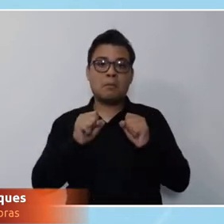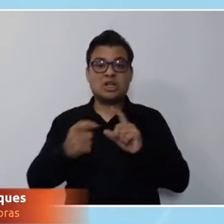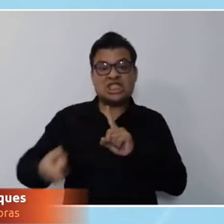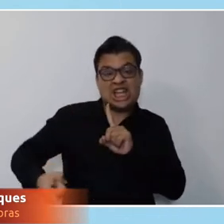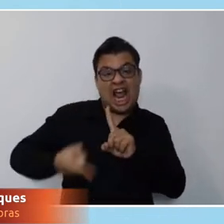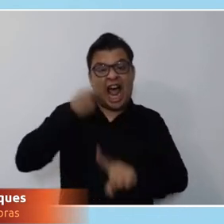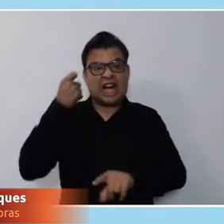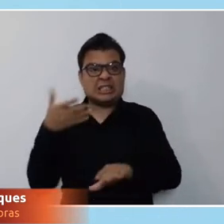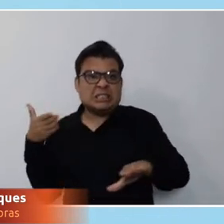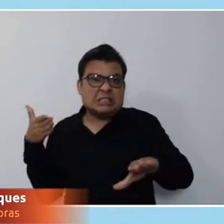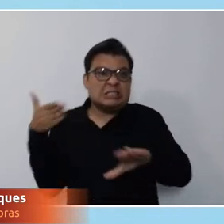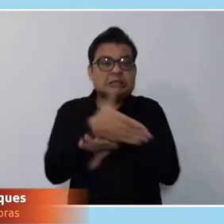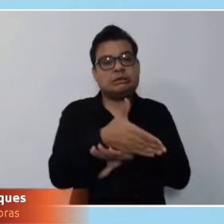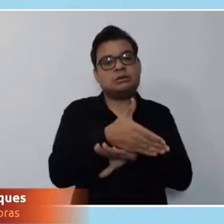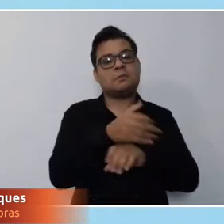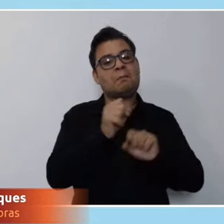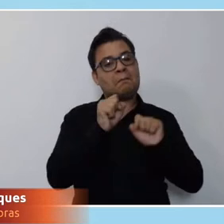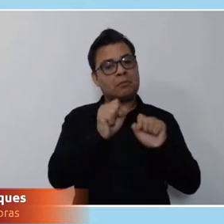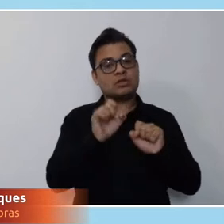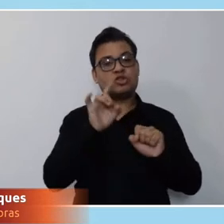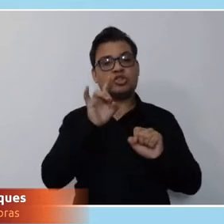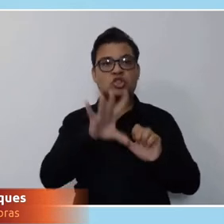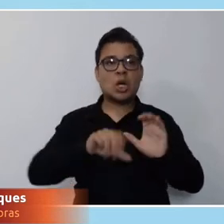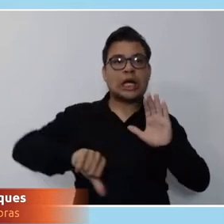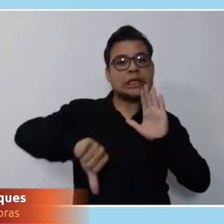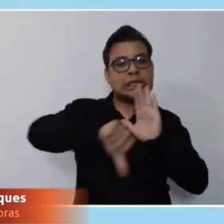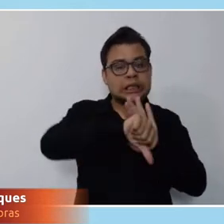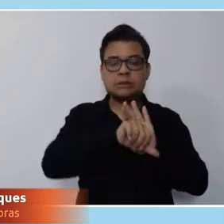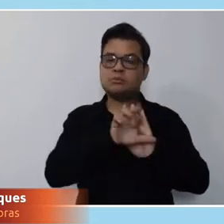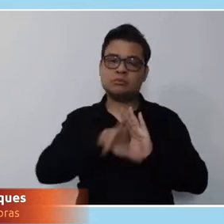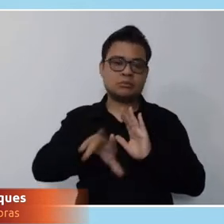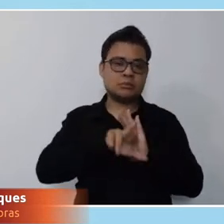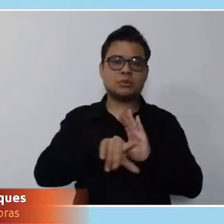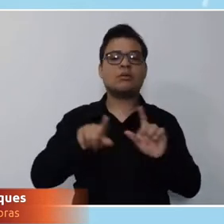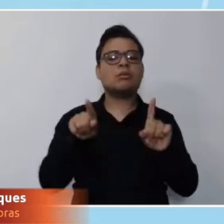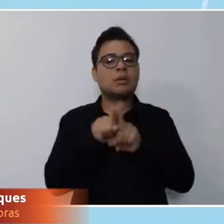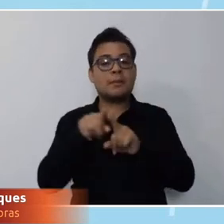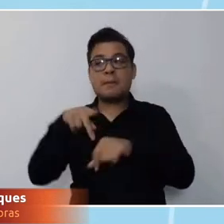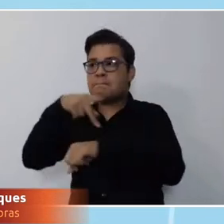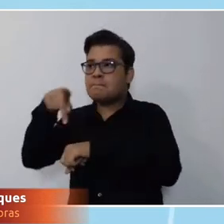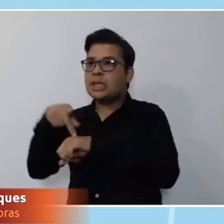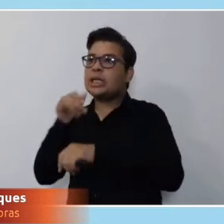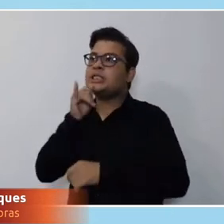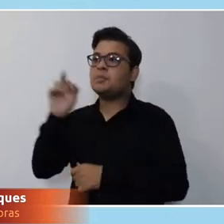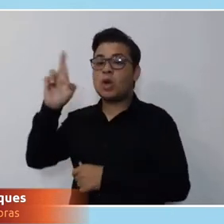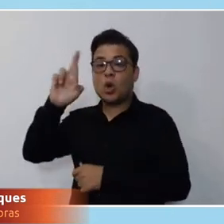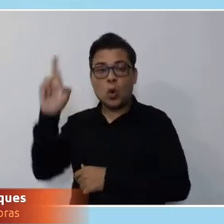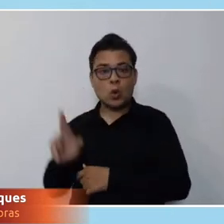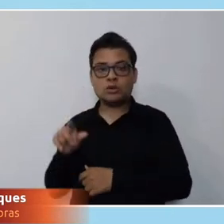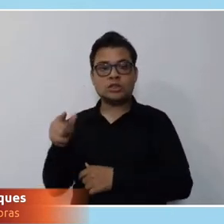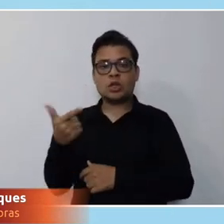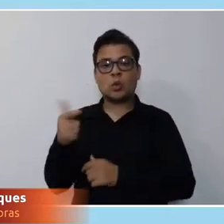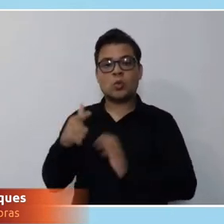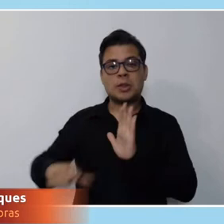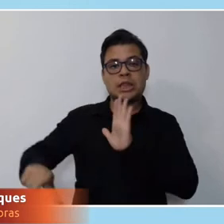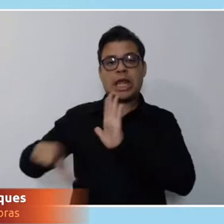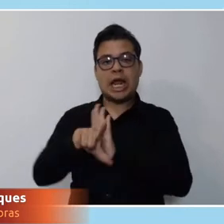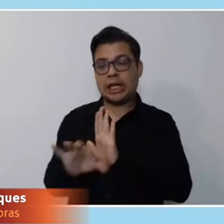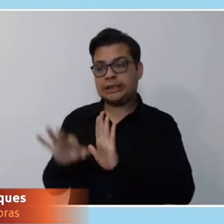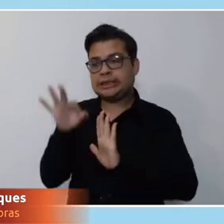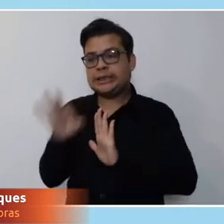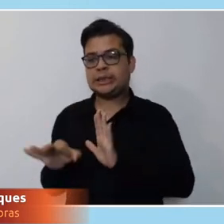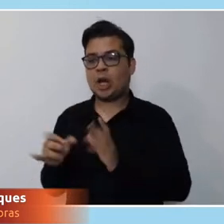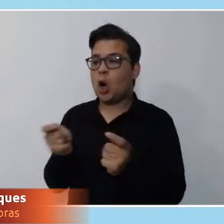atividades criminosas, mas também de países como, por exemplo, a Rússia, que não tem uma legislação adequada de